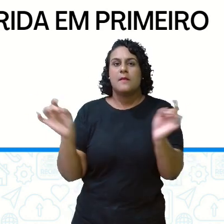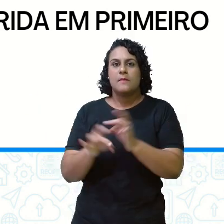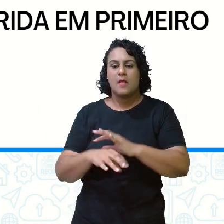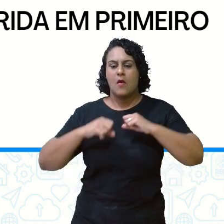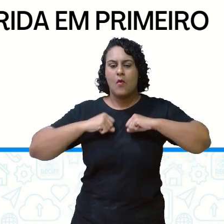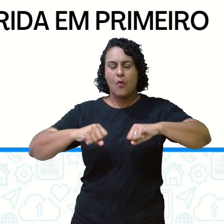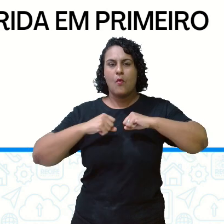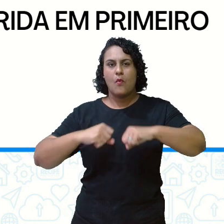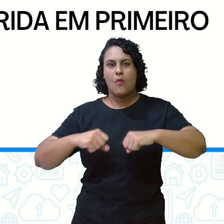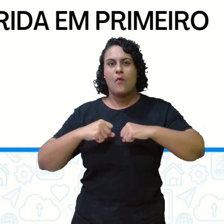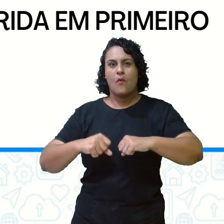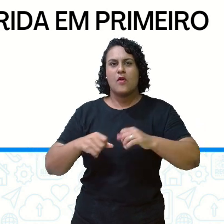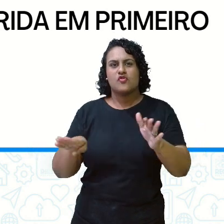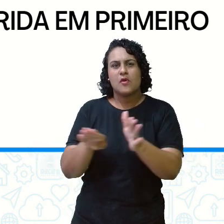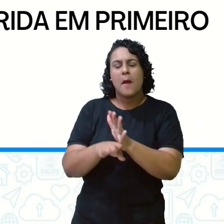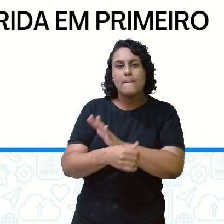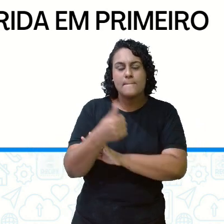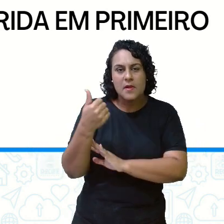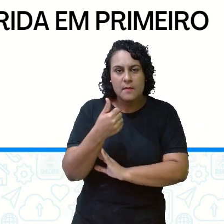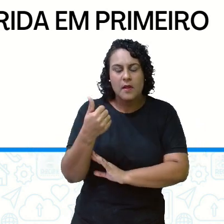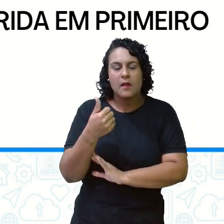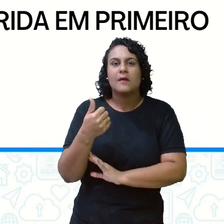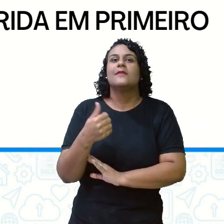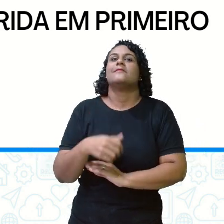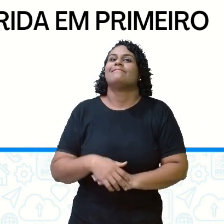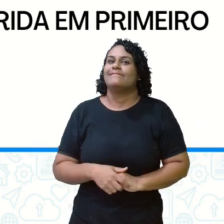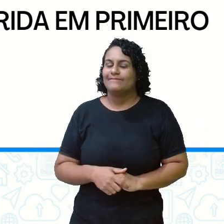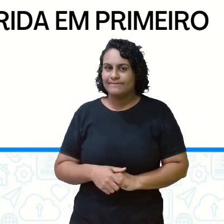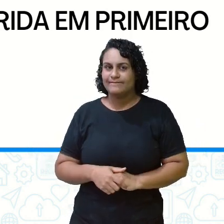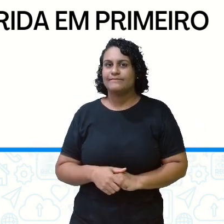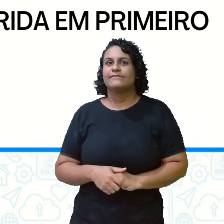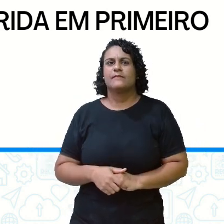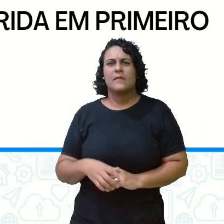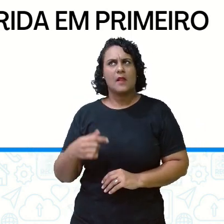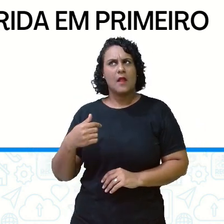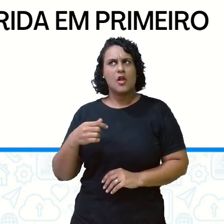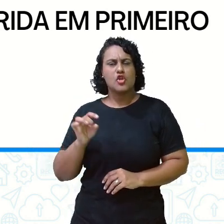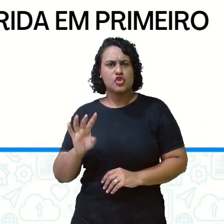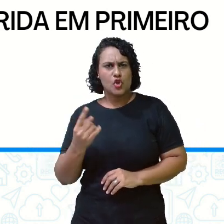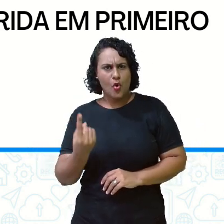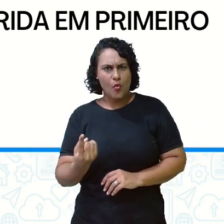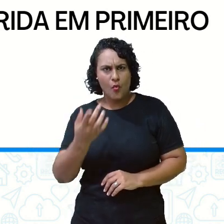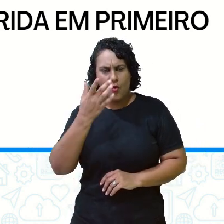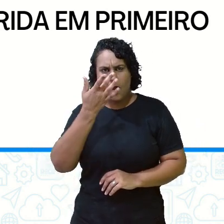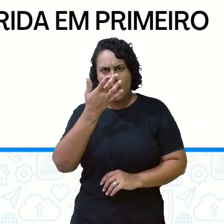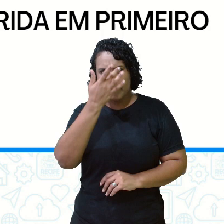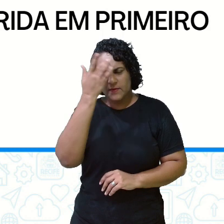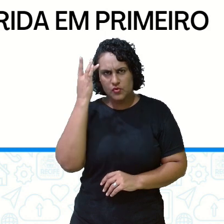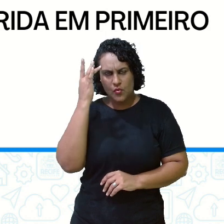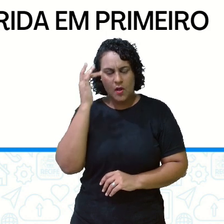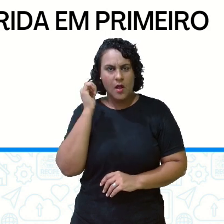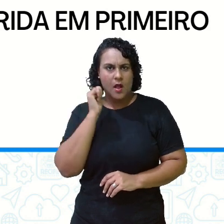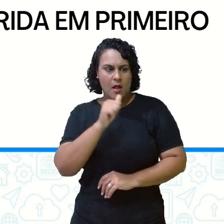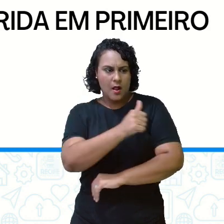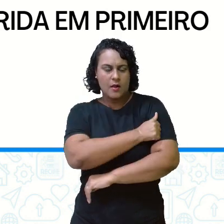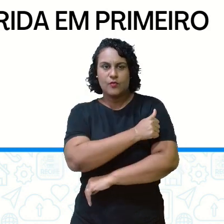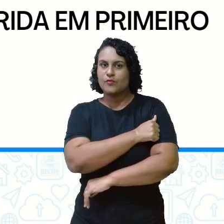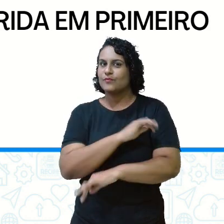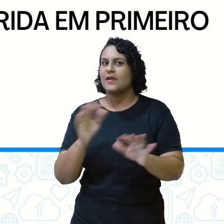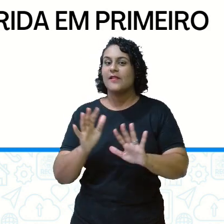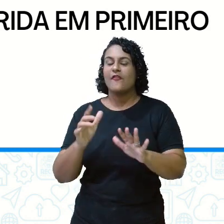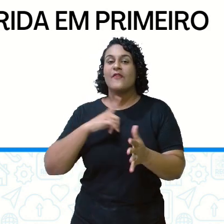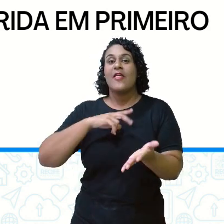em primeiro lugar. Observem que agora eu não tenho só uma aluna, eu estou me referindo a várias